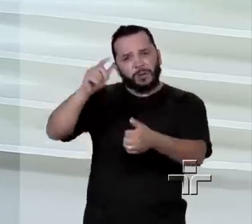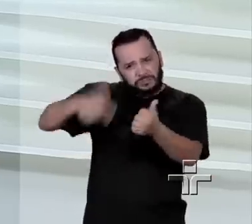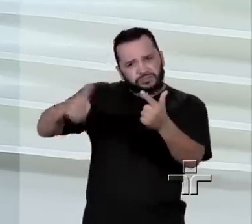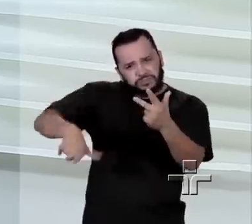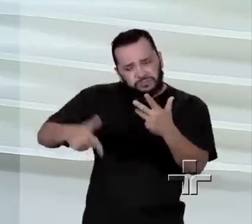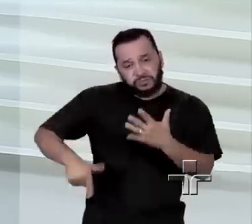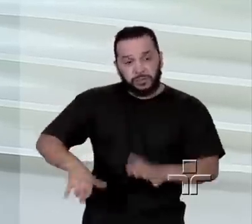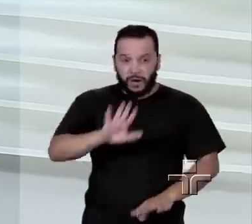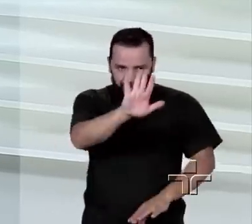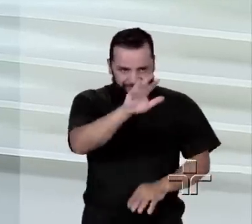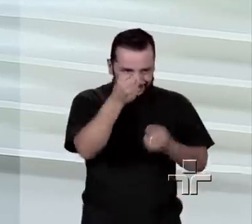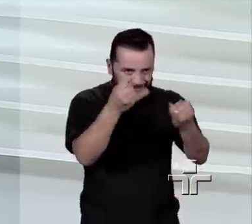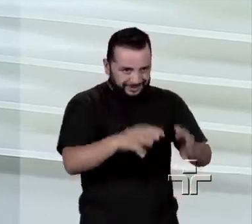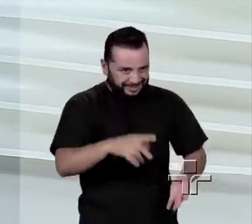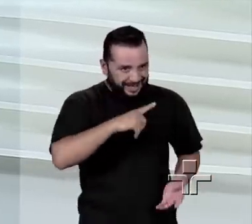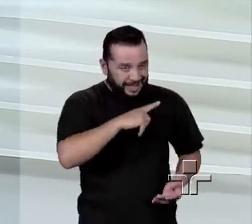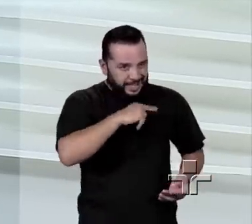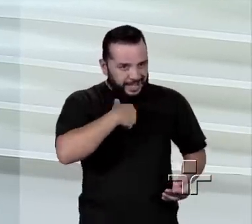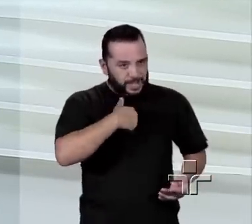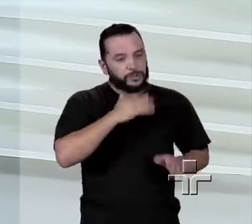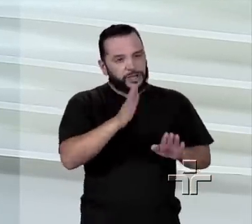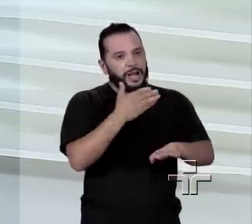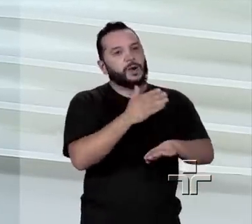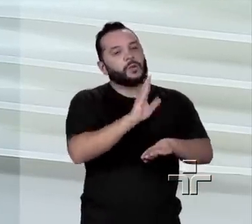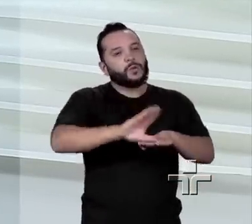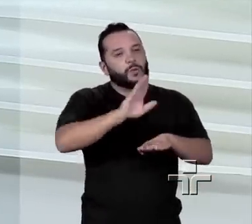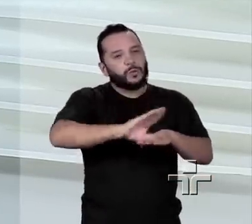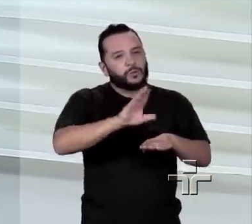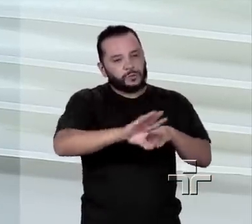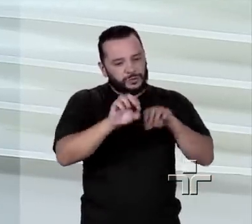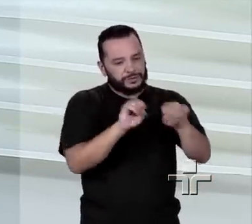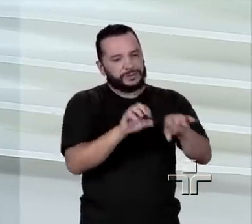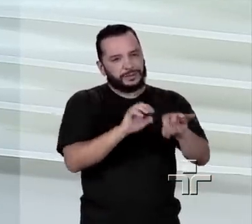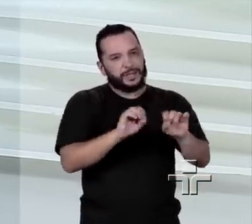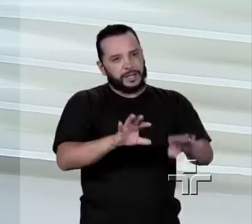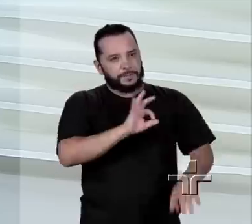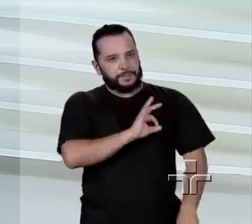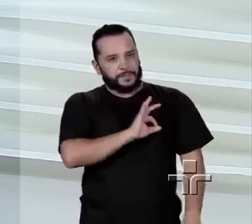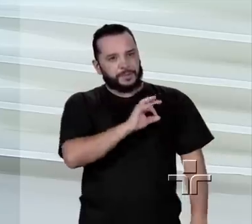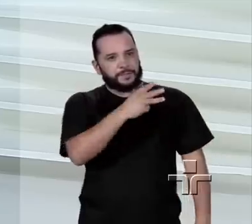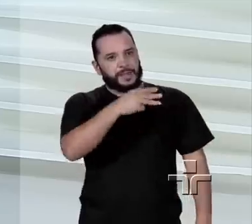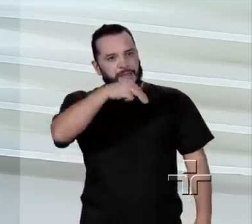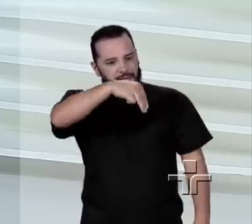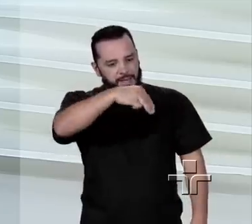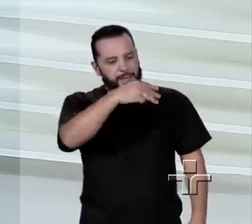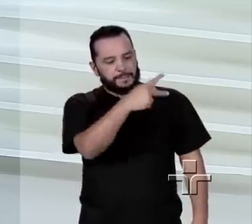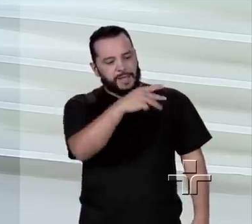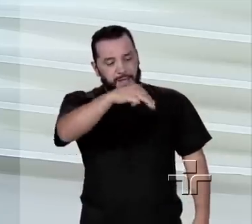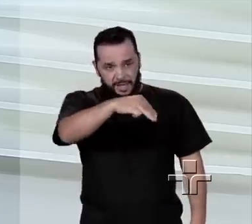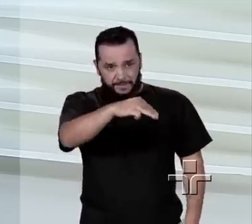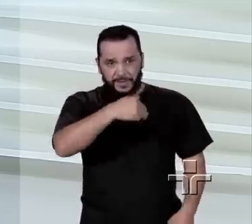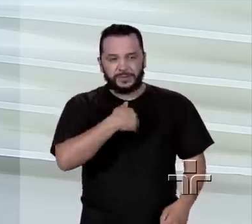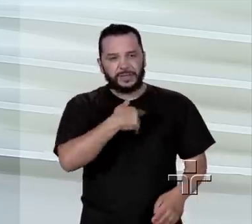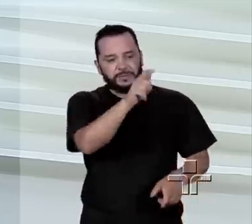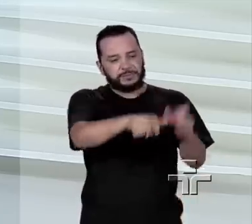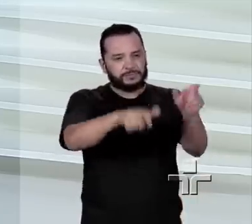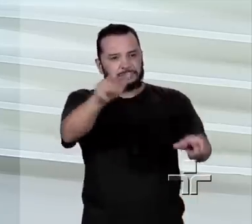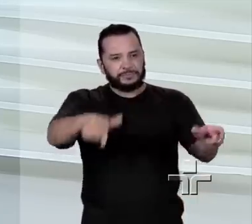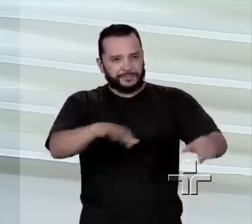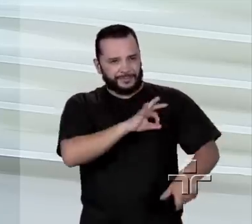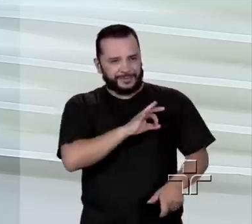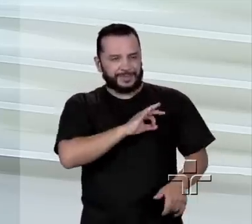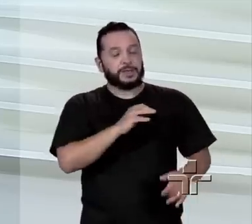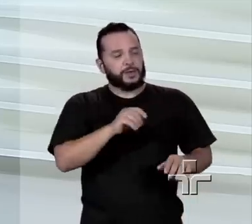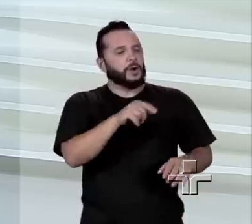fui instrutor 25 anos na Polícia Militar. Sempre disse aos meus policiais,